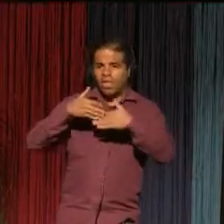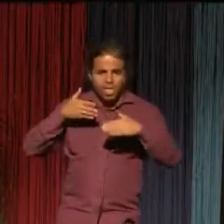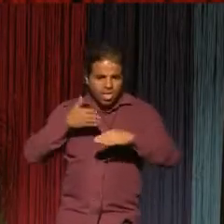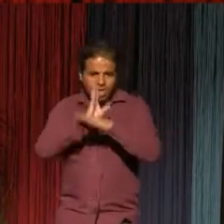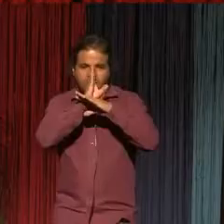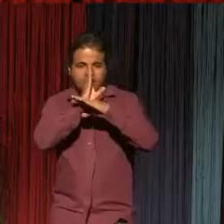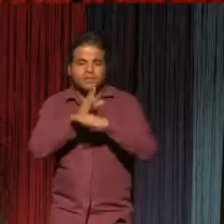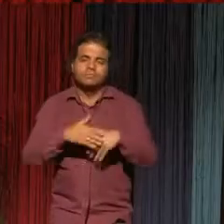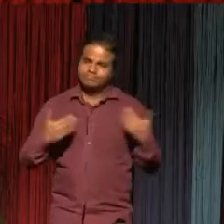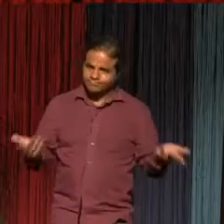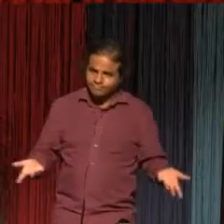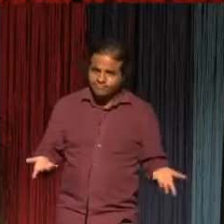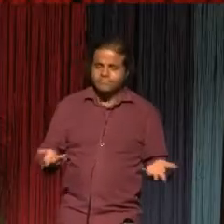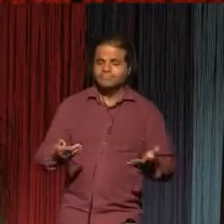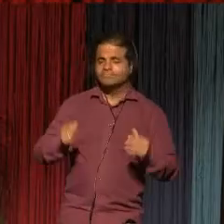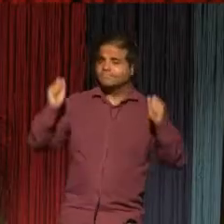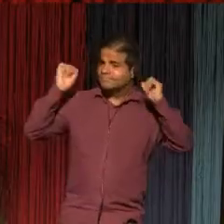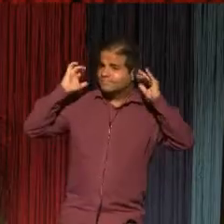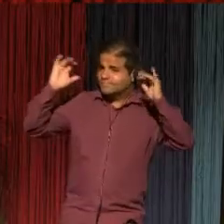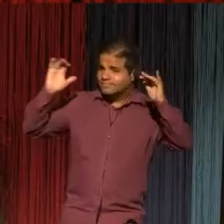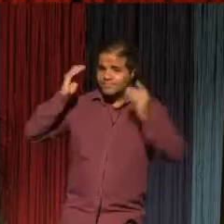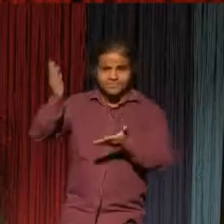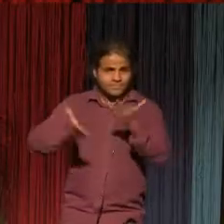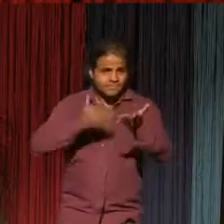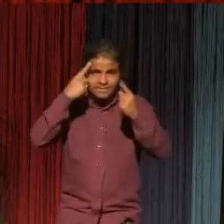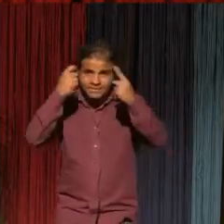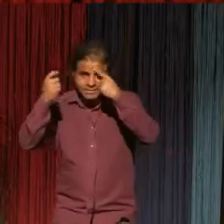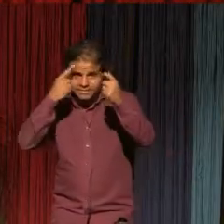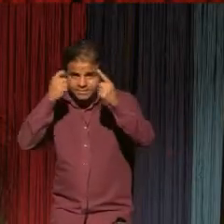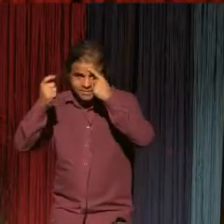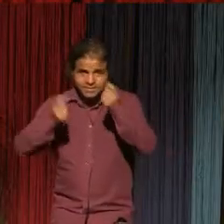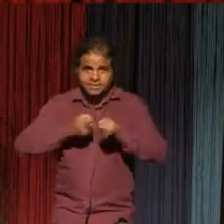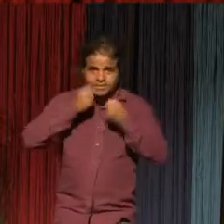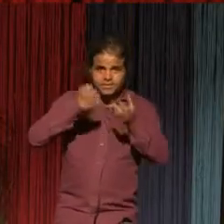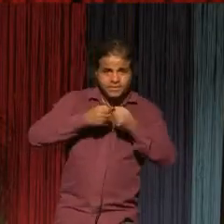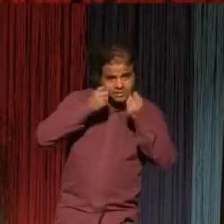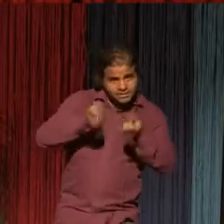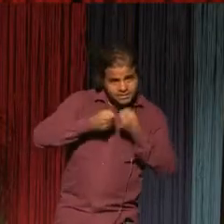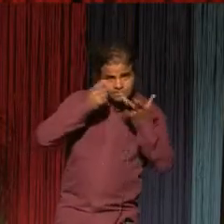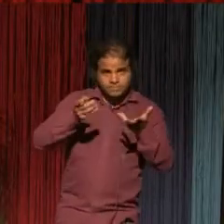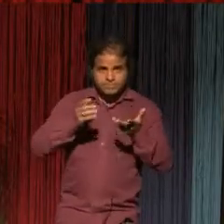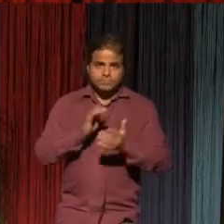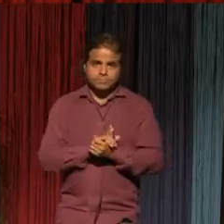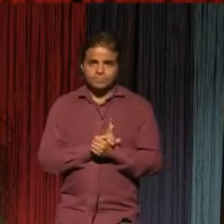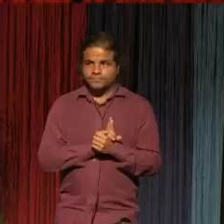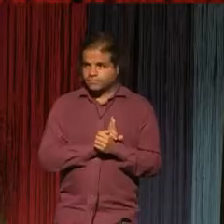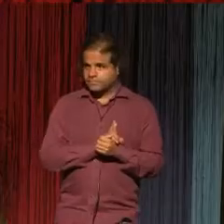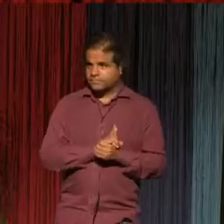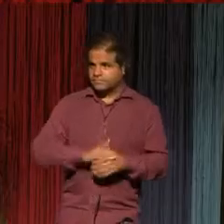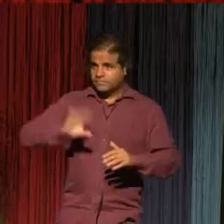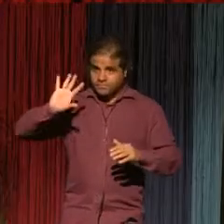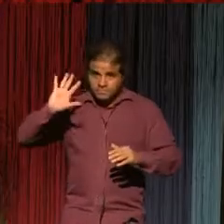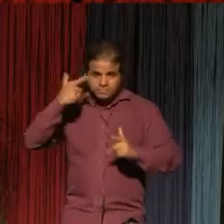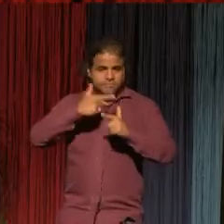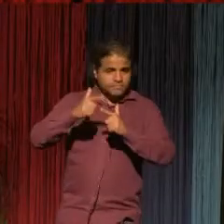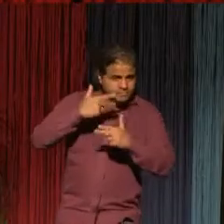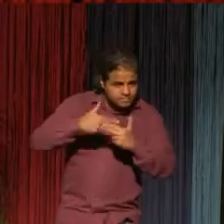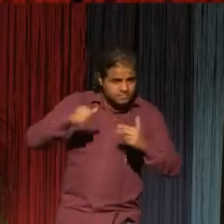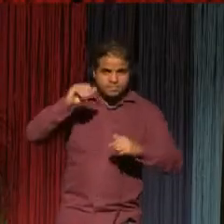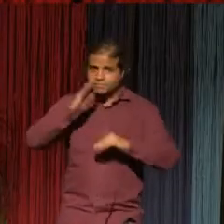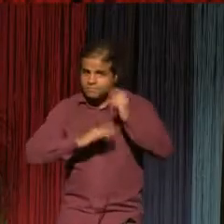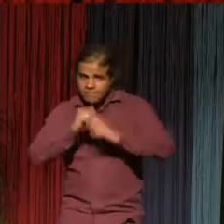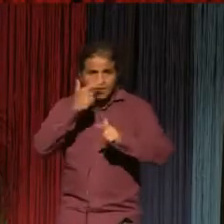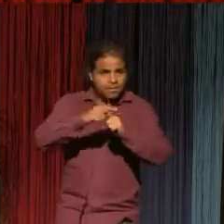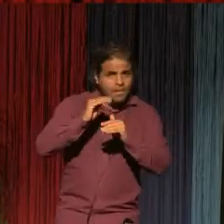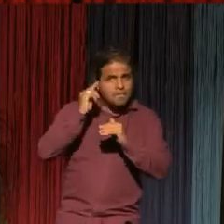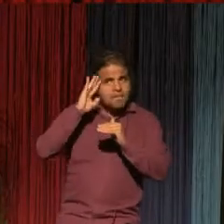mãos. Raciocínio, lidar com ideias e dados mentalmente. Resolução criativa de problemas,